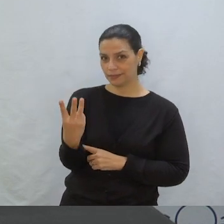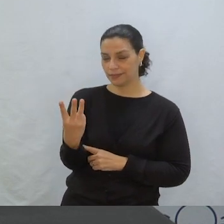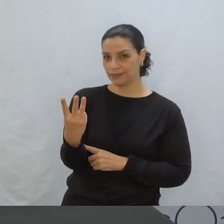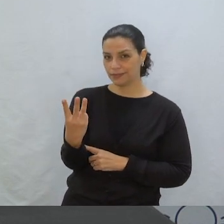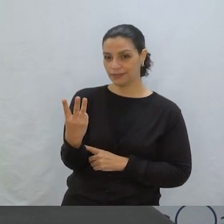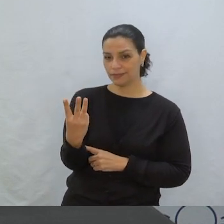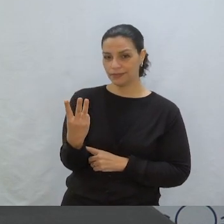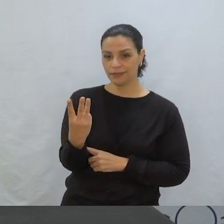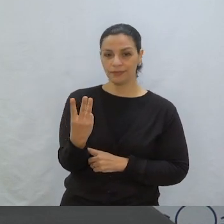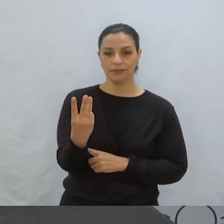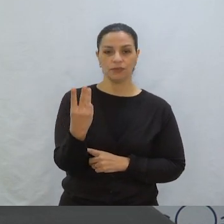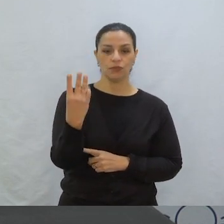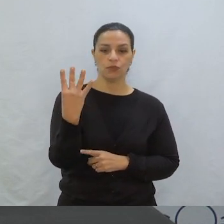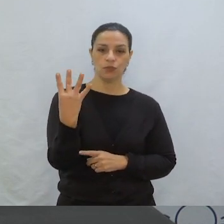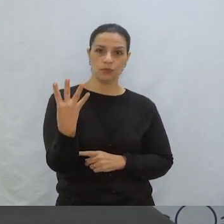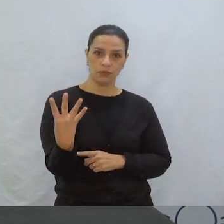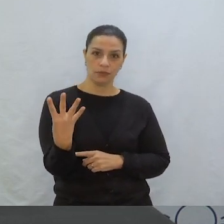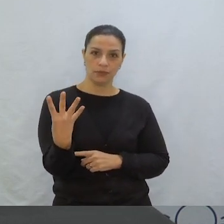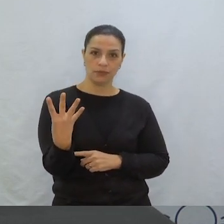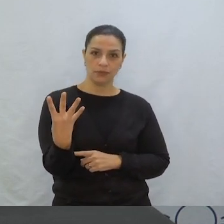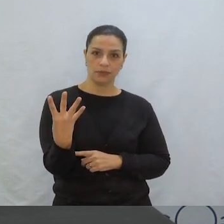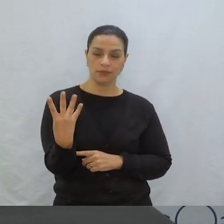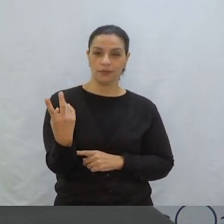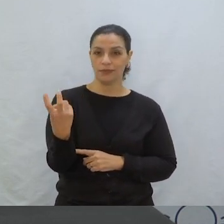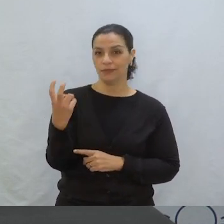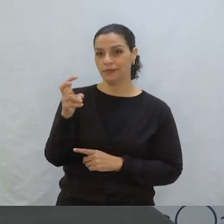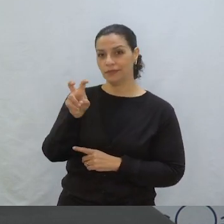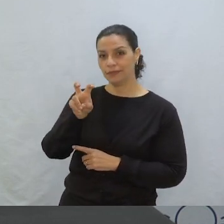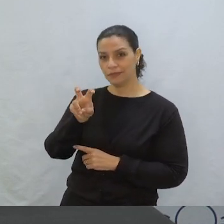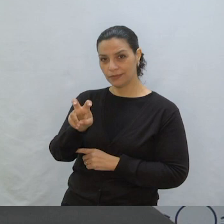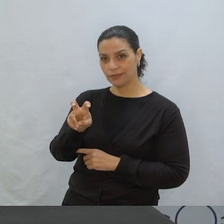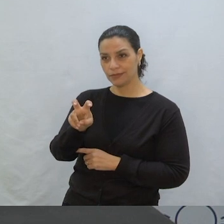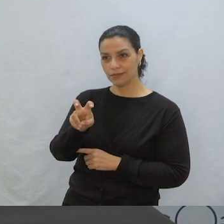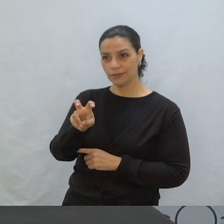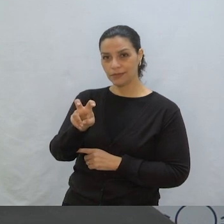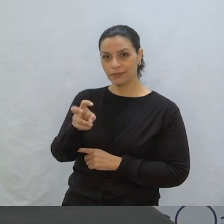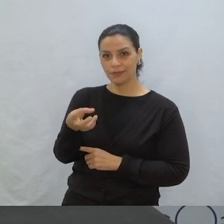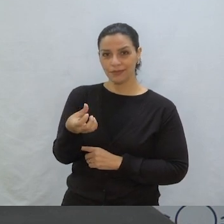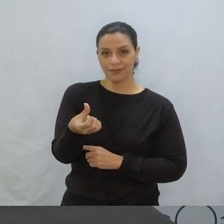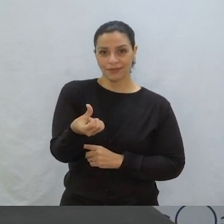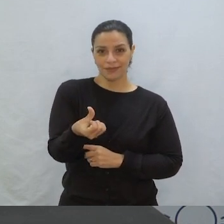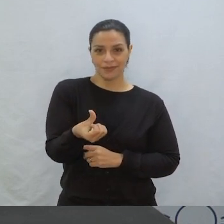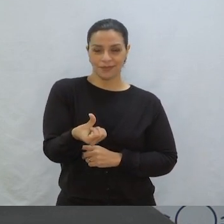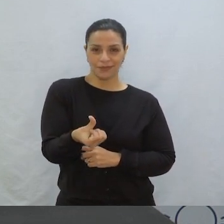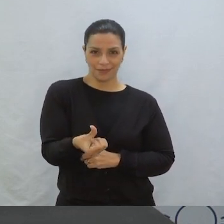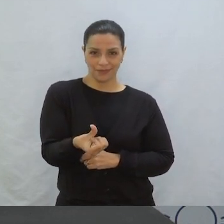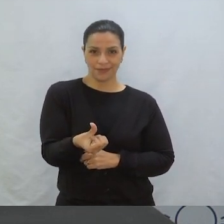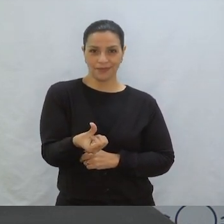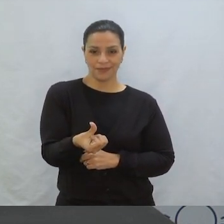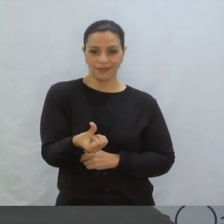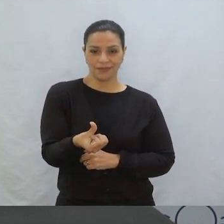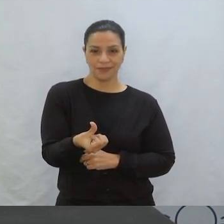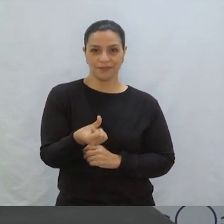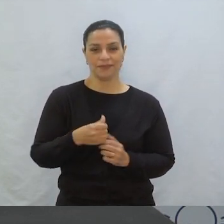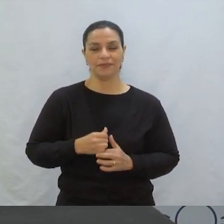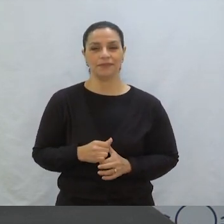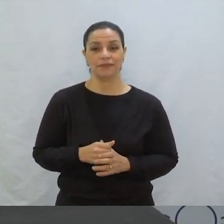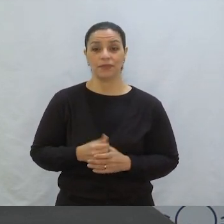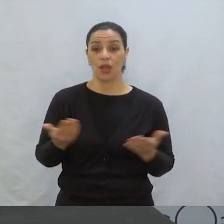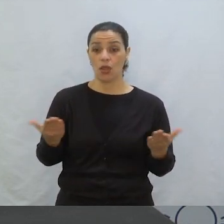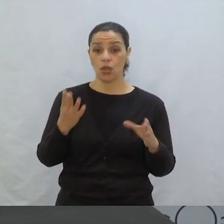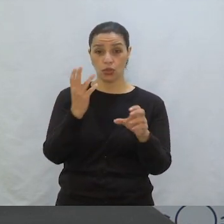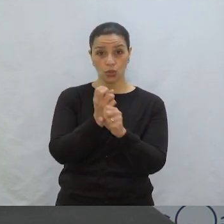2. 3. 4, 5,